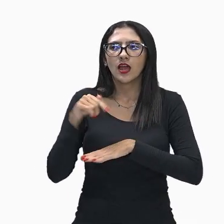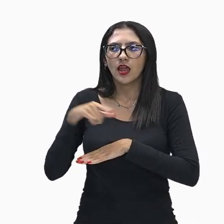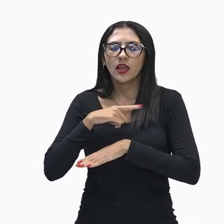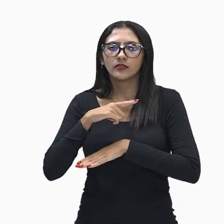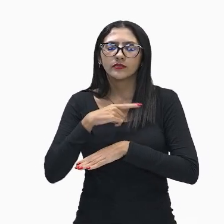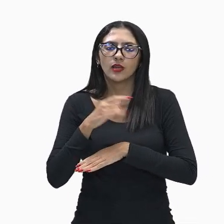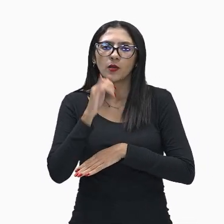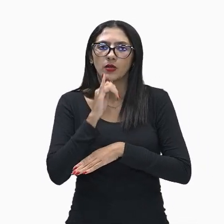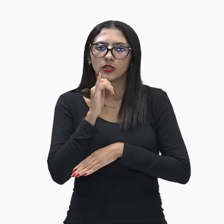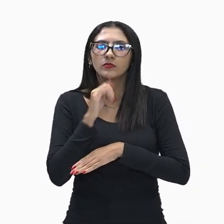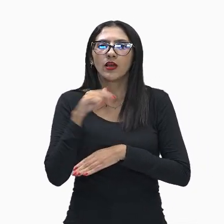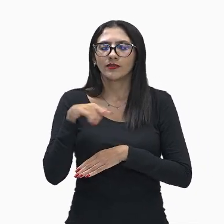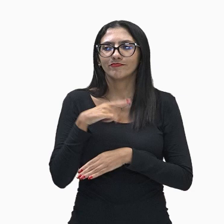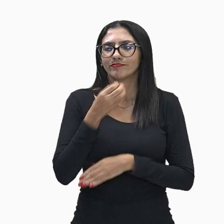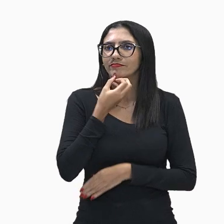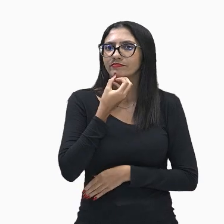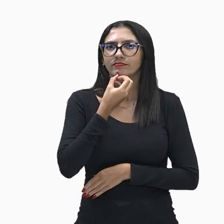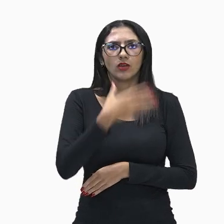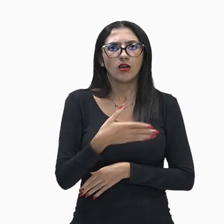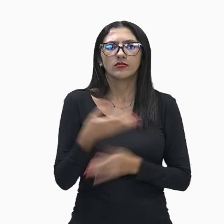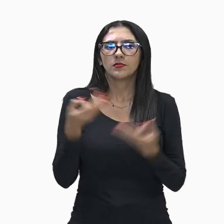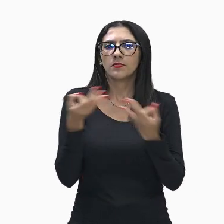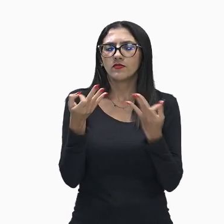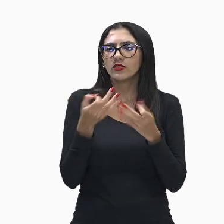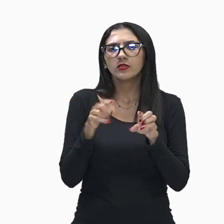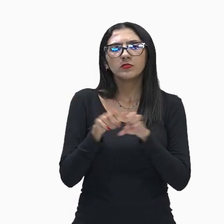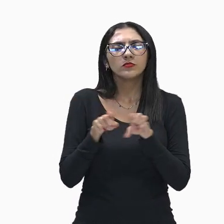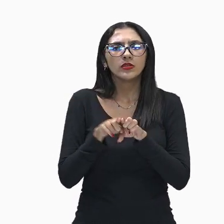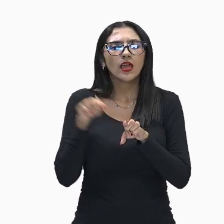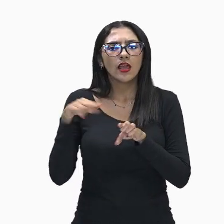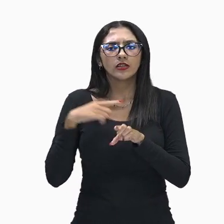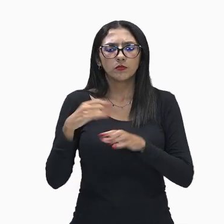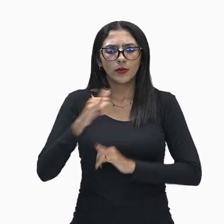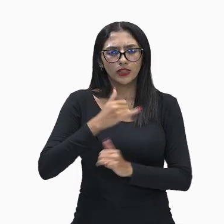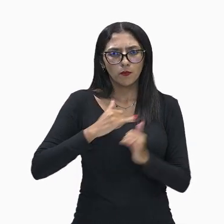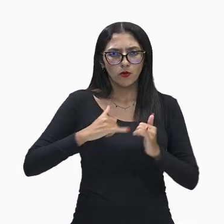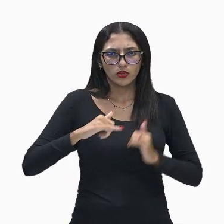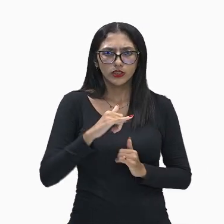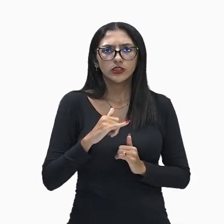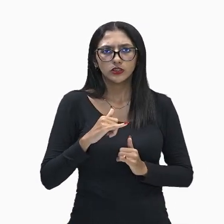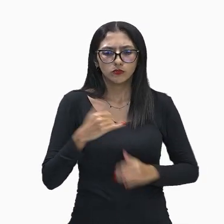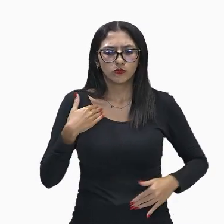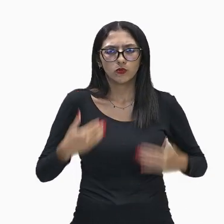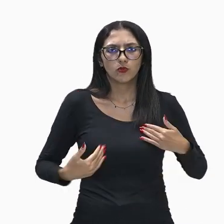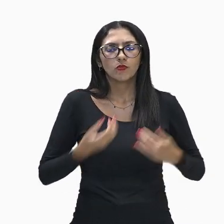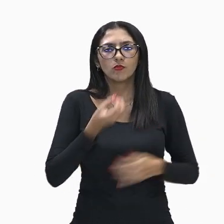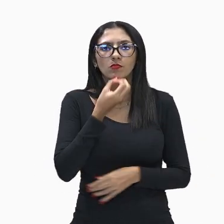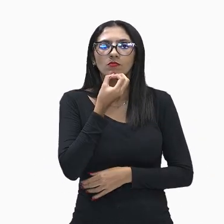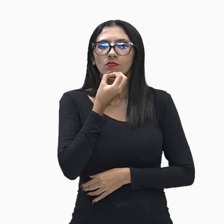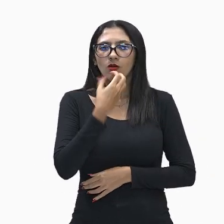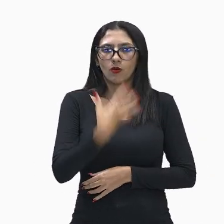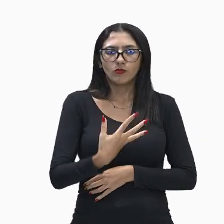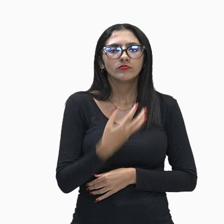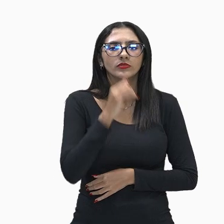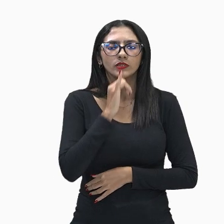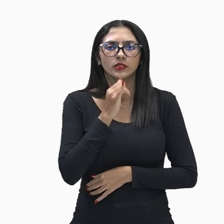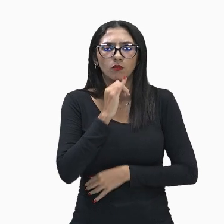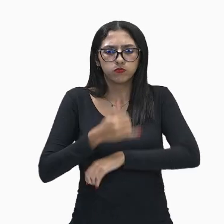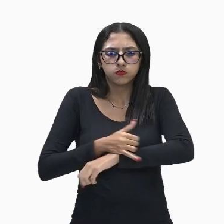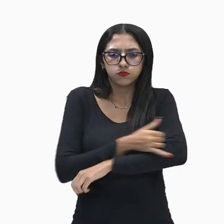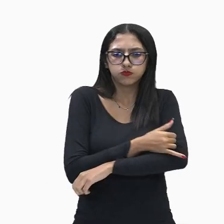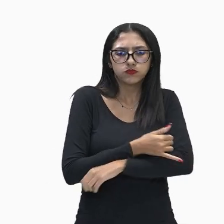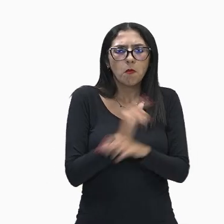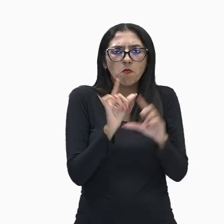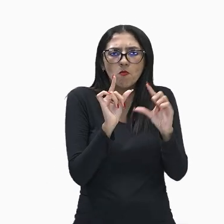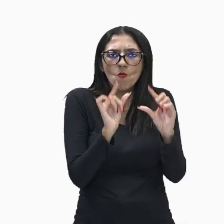indivíduo privilegiado já que ele tem um bom metabolismo ele consegue manter pouco acúmulo de gordura